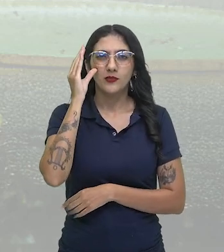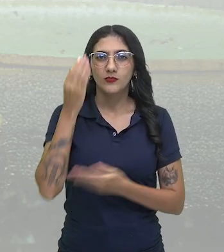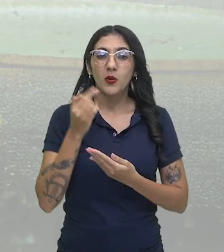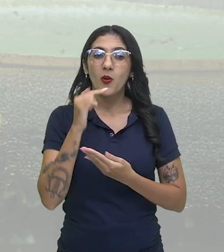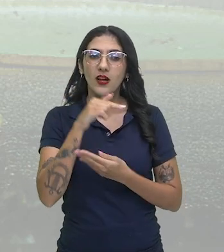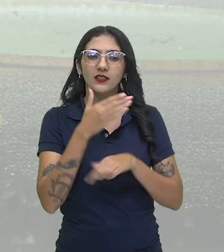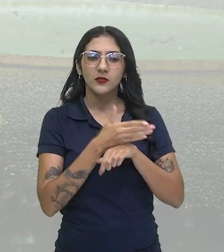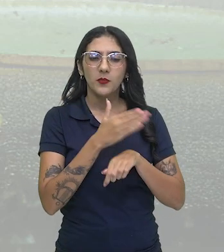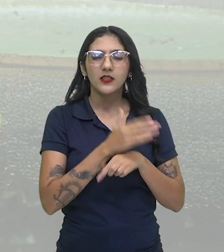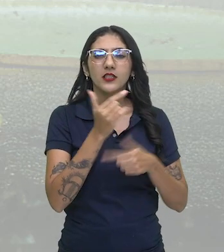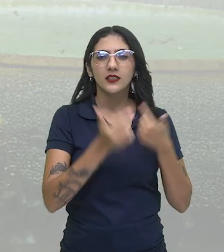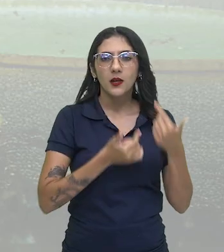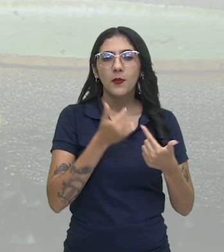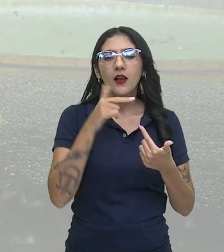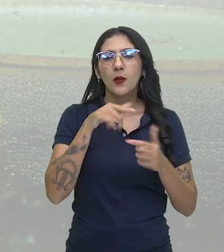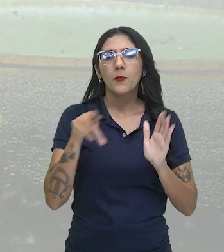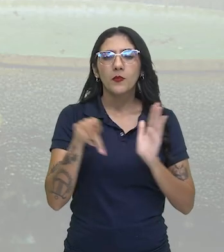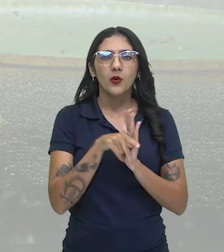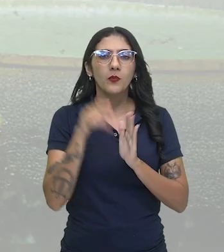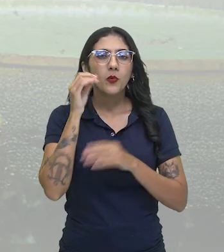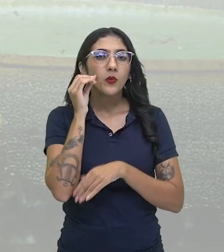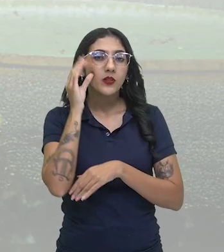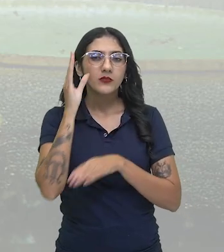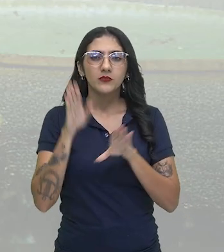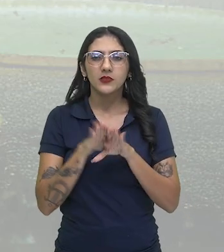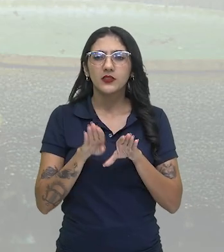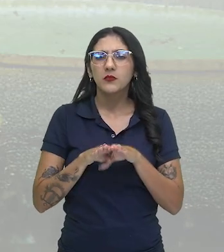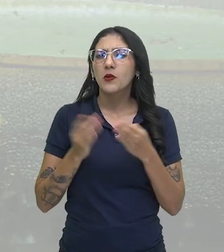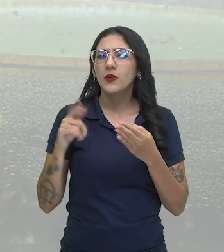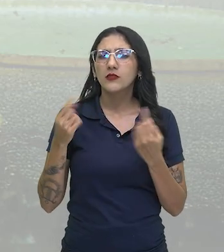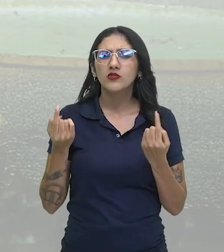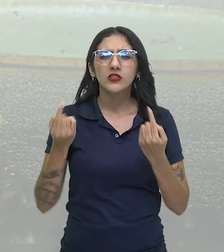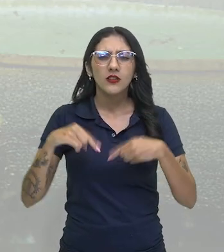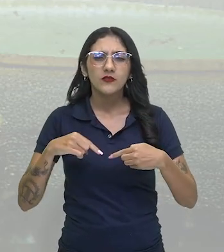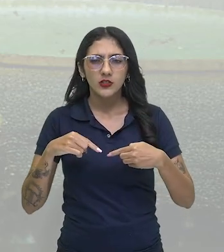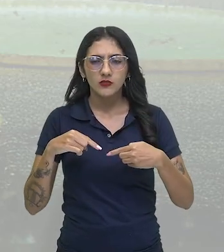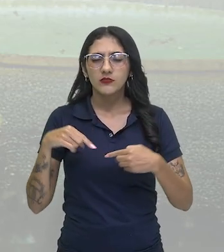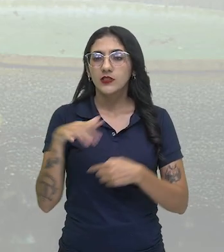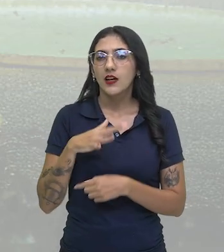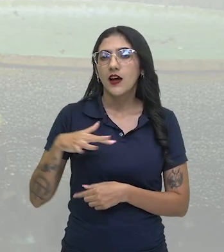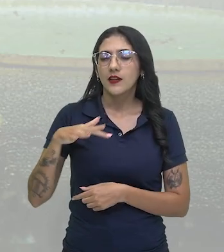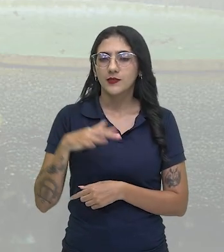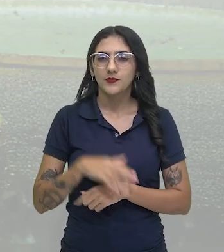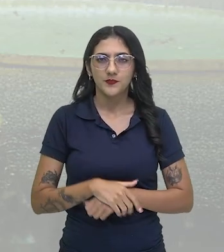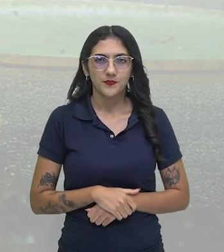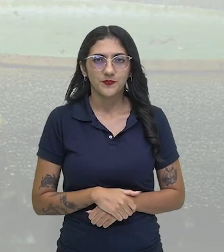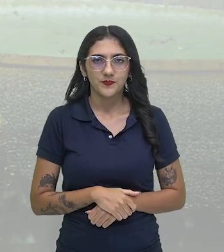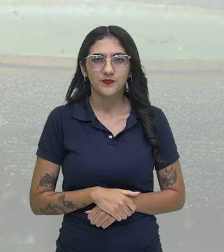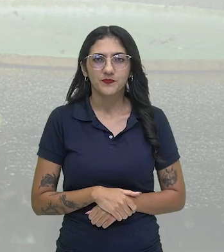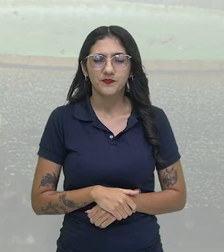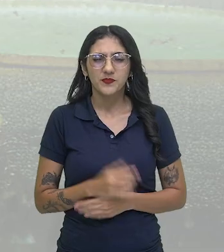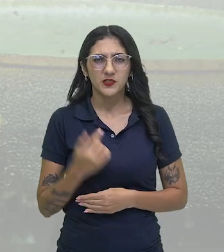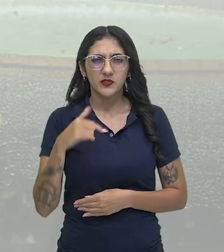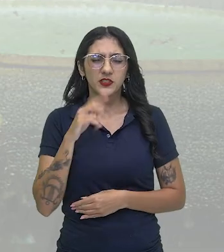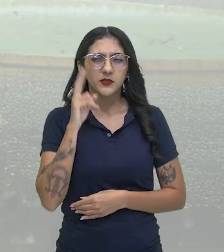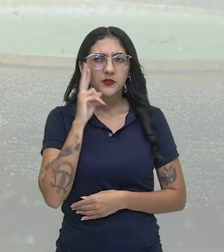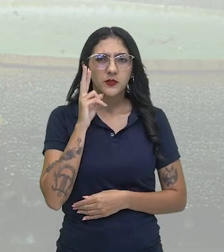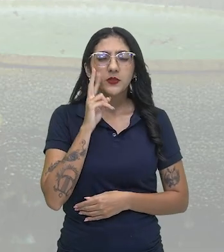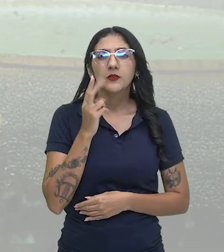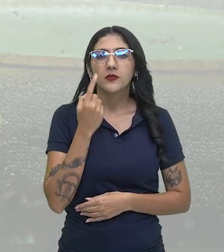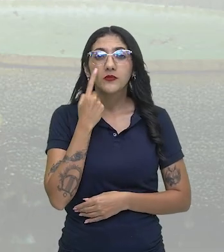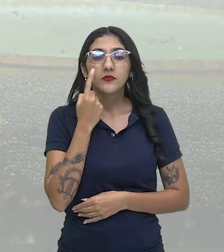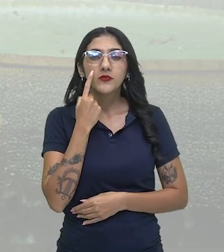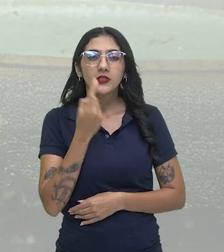práticas são saberes, e os desafios dos trabalhadores locais. Parece ali a moça, digamos,